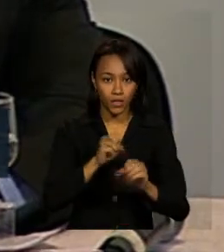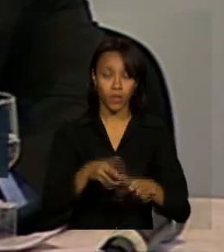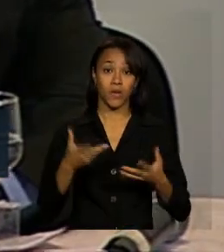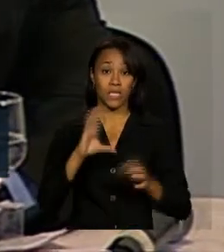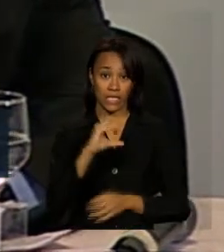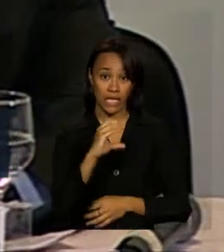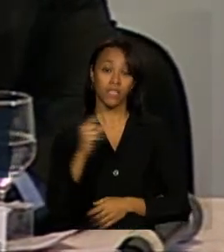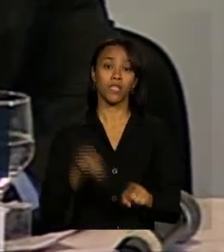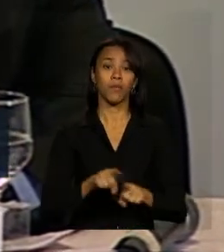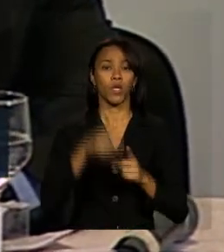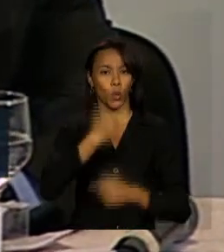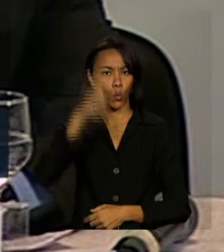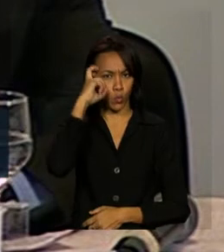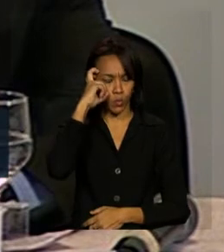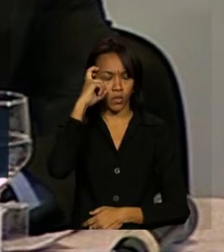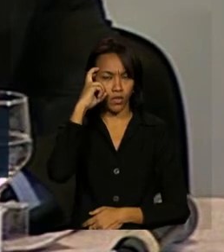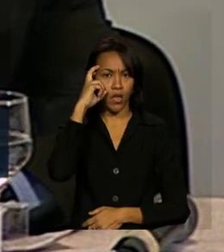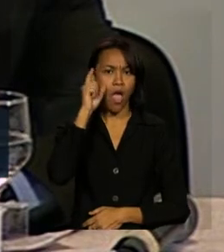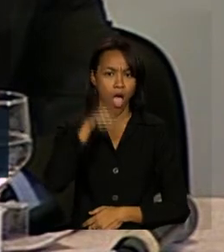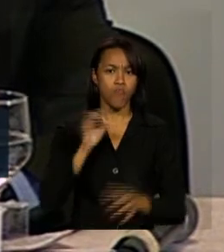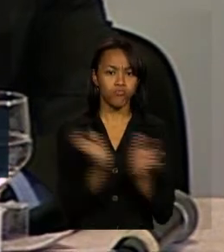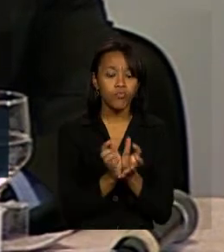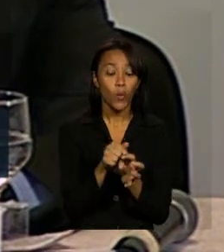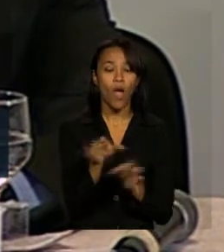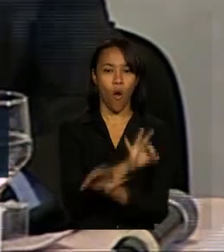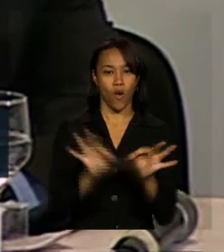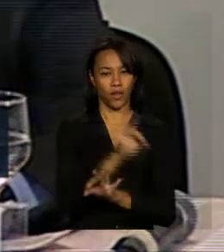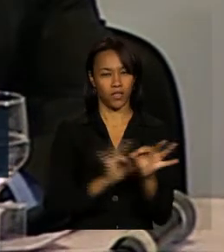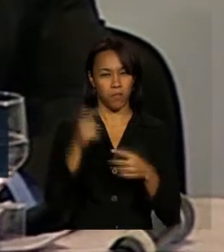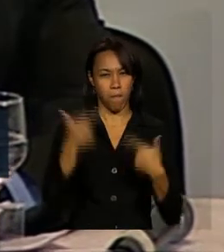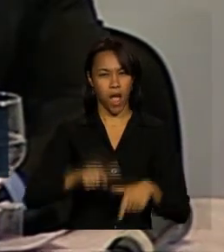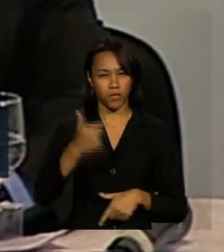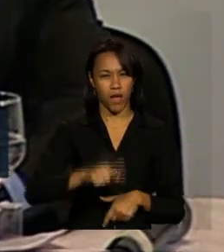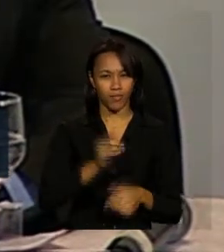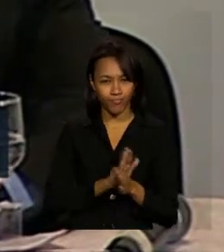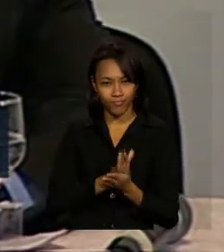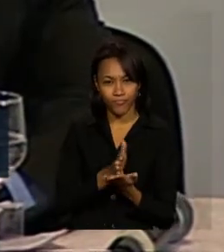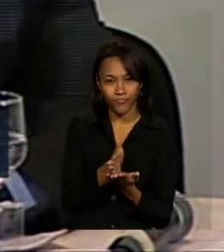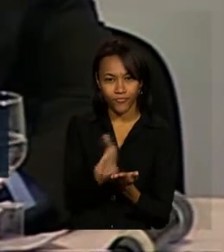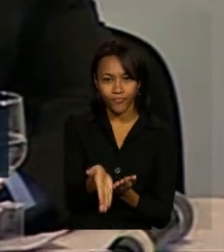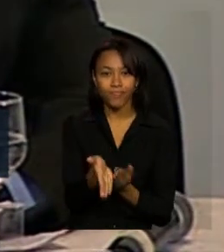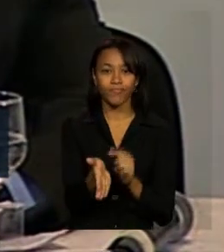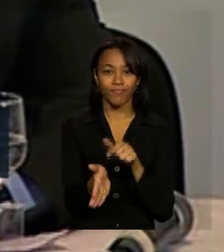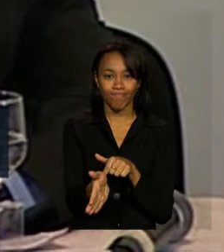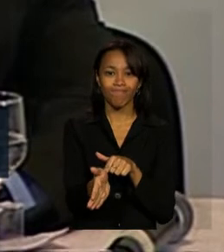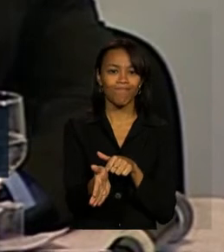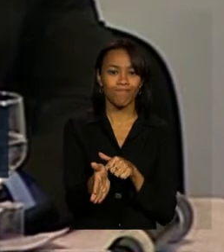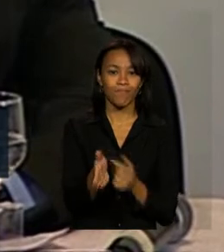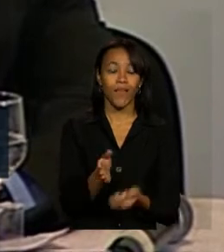cultura, e esta organização está cada dia mais se especializando num campo que não é nenhum desses, de